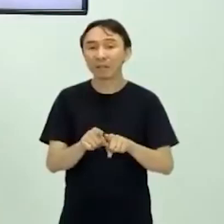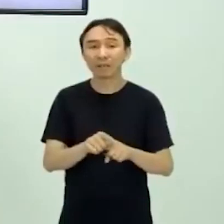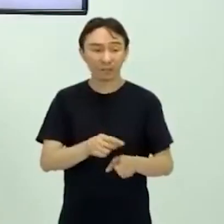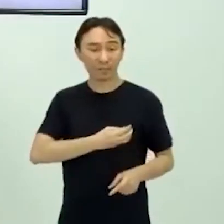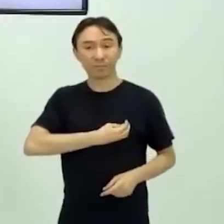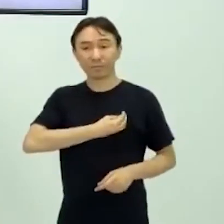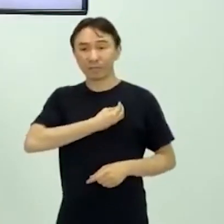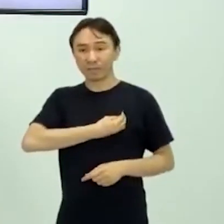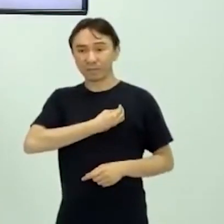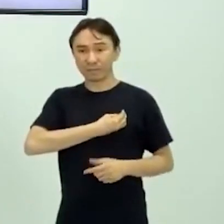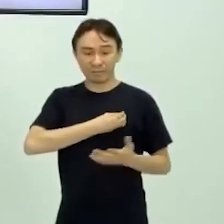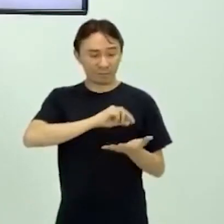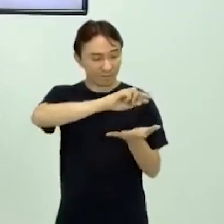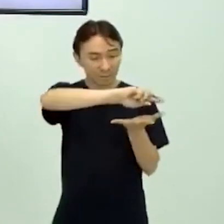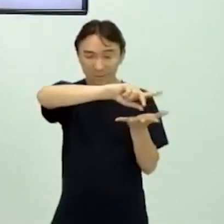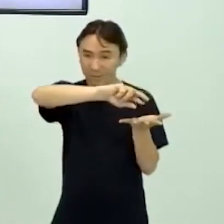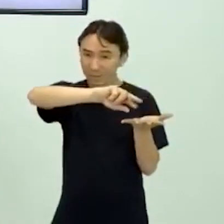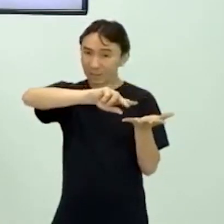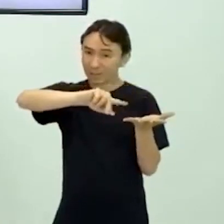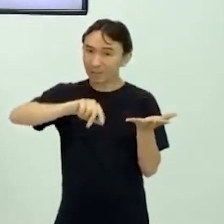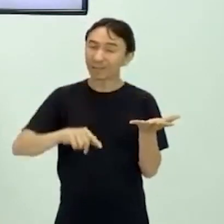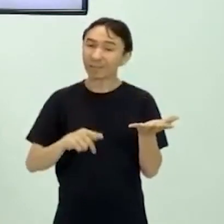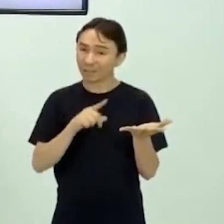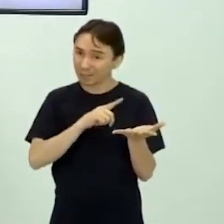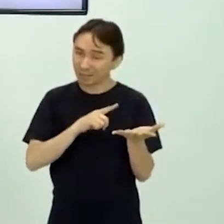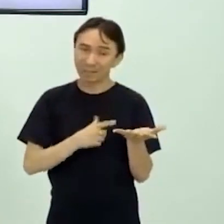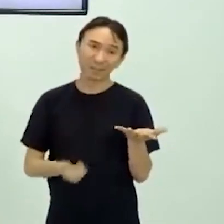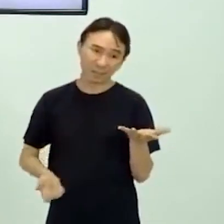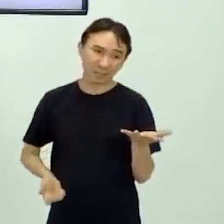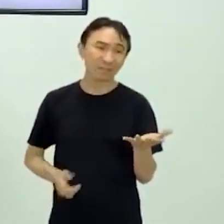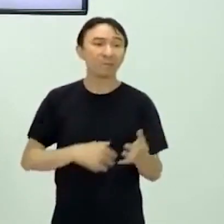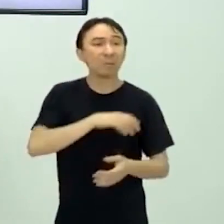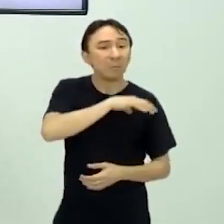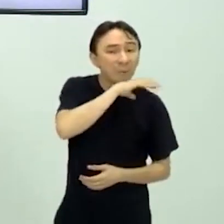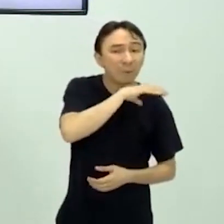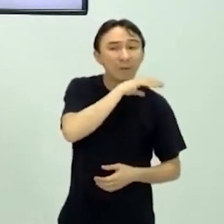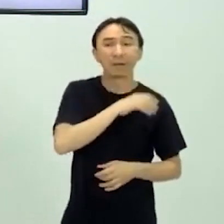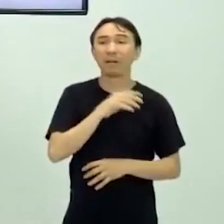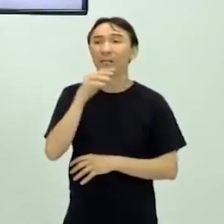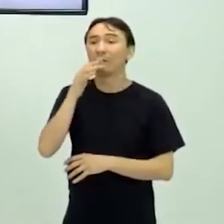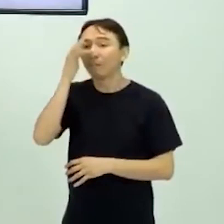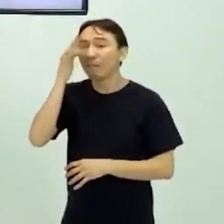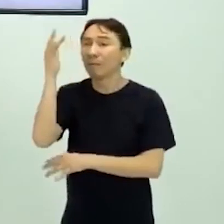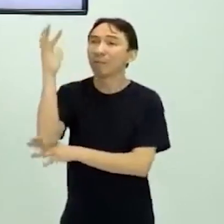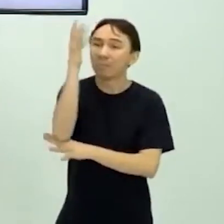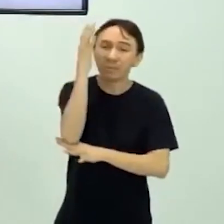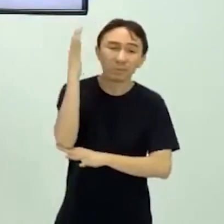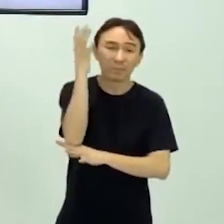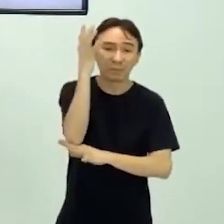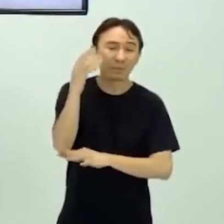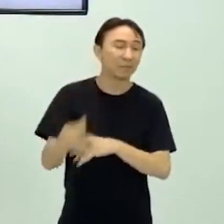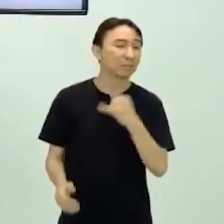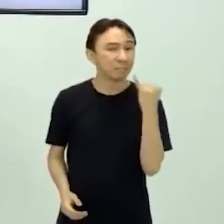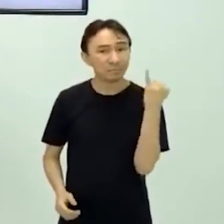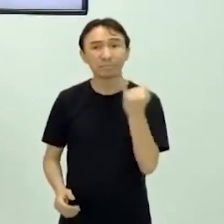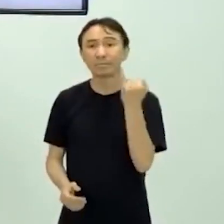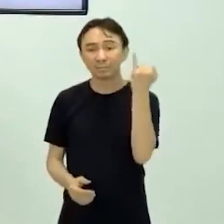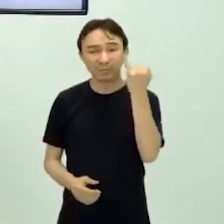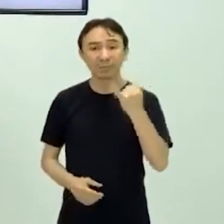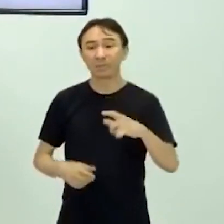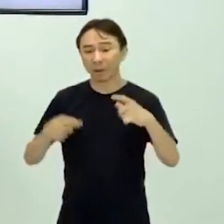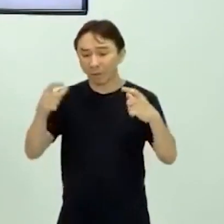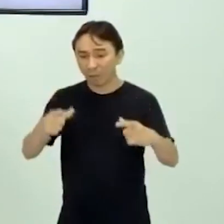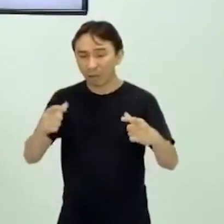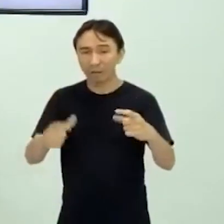seres vivos nessas regiões aí da fauna e da flora, a importância das unidades de conservação, não só para manter,